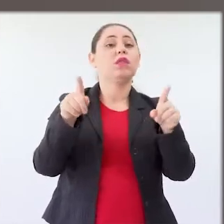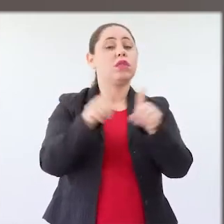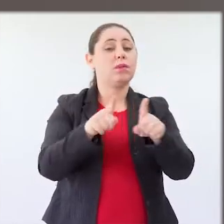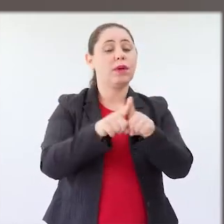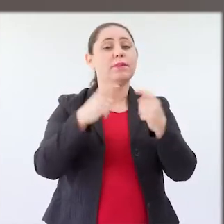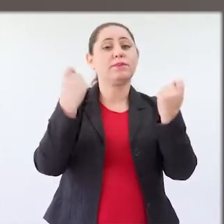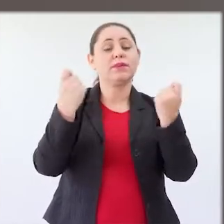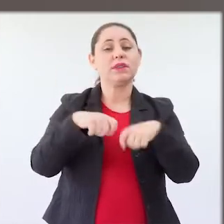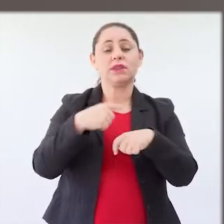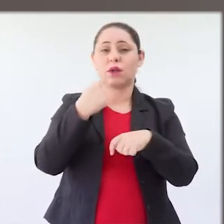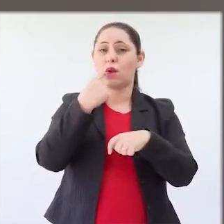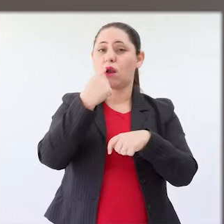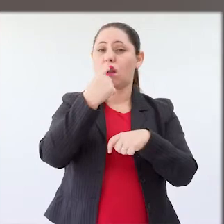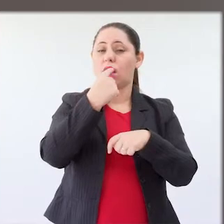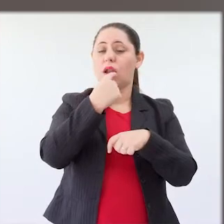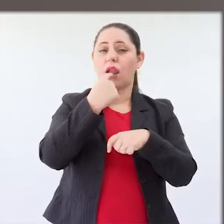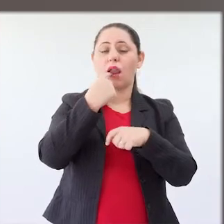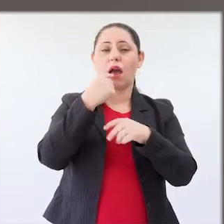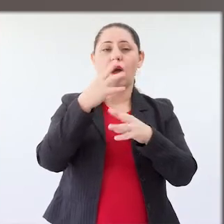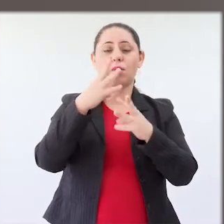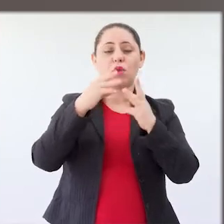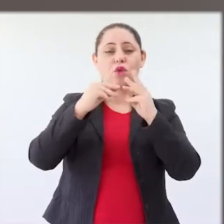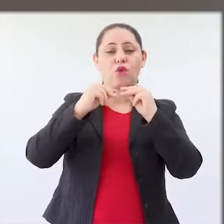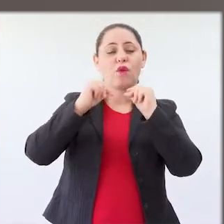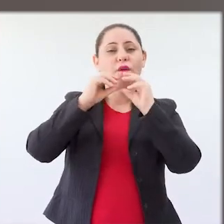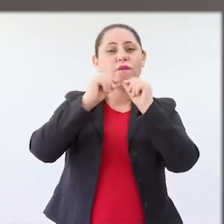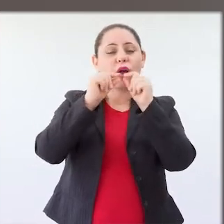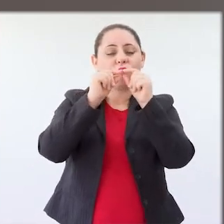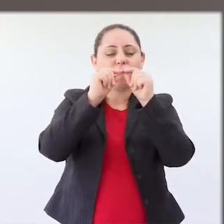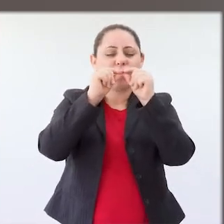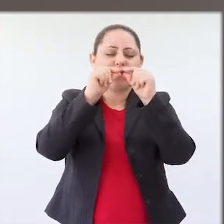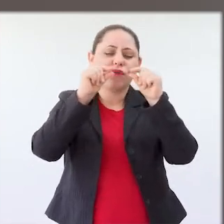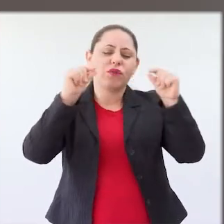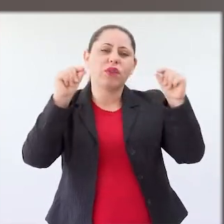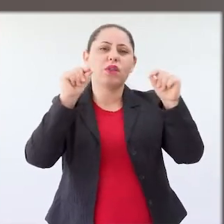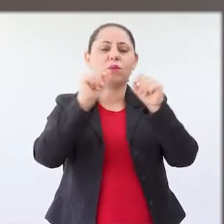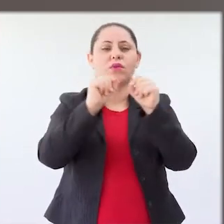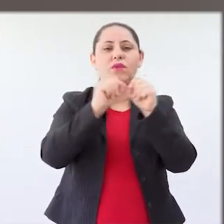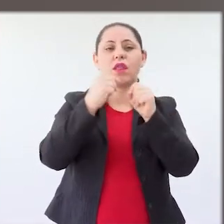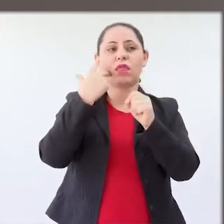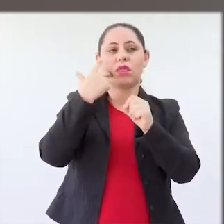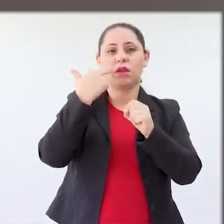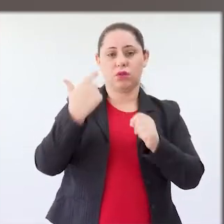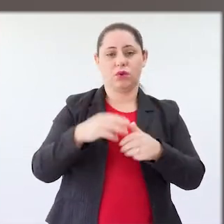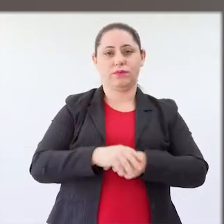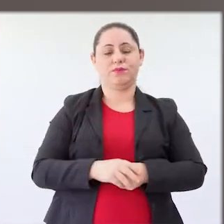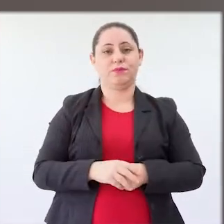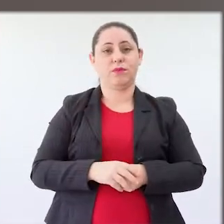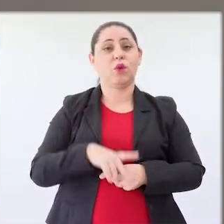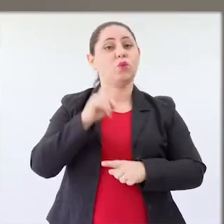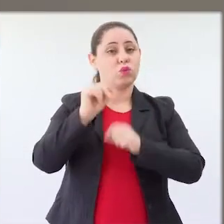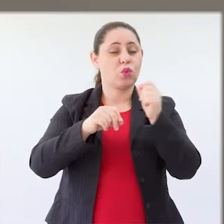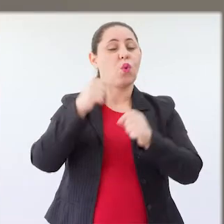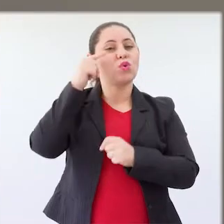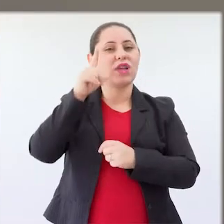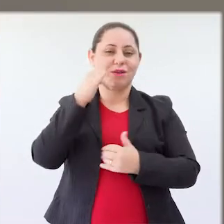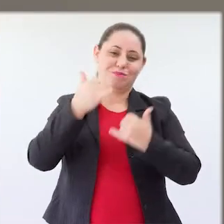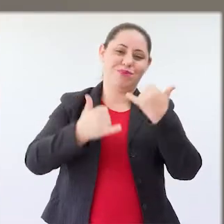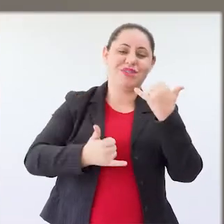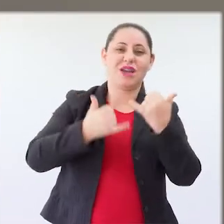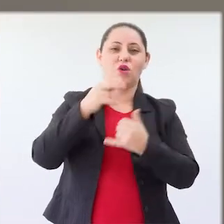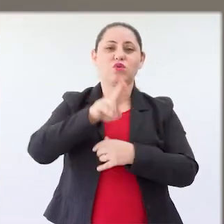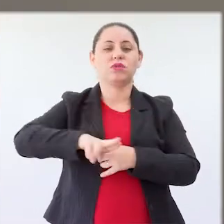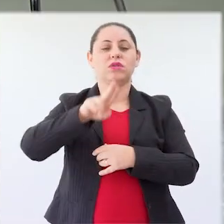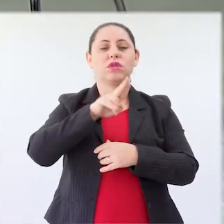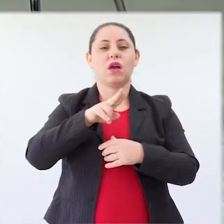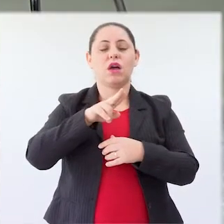por exemplo o lábio, que tem que ser uma consistência bem moldável, fina, para deixar um lábio bem natural. Então isso a gente